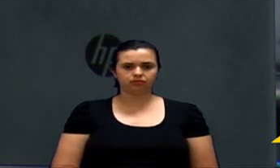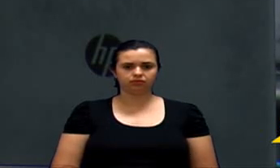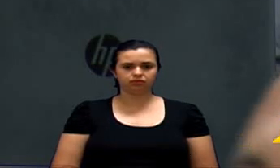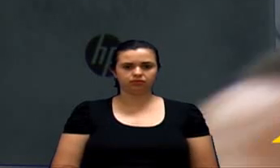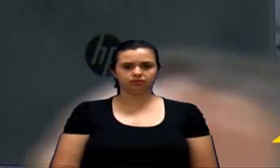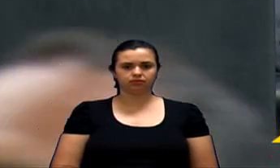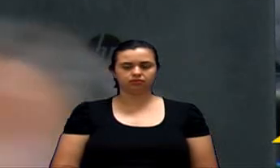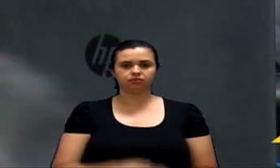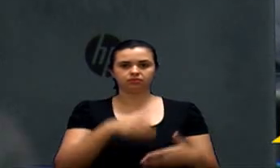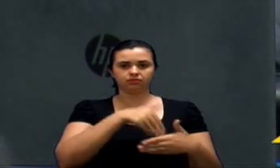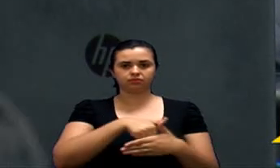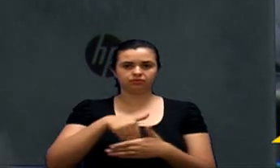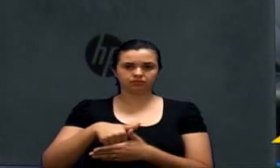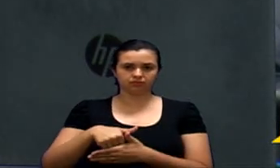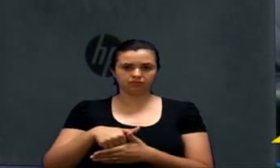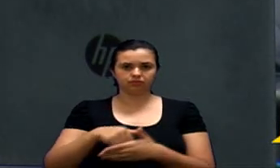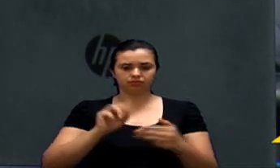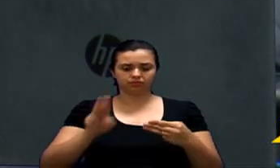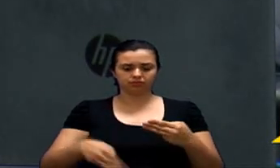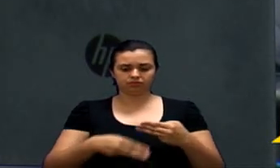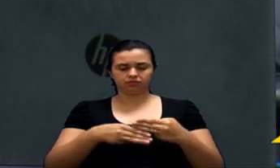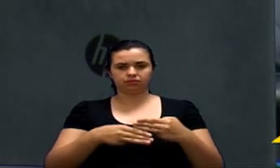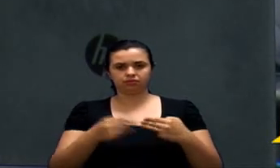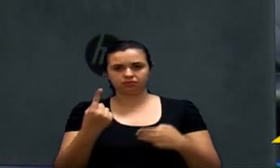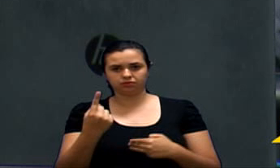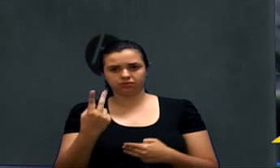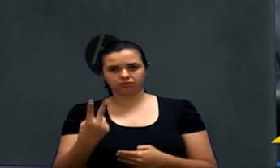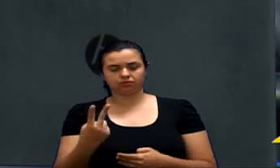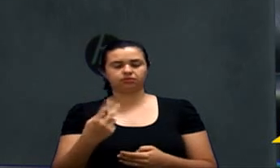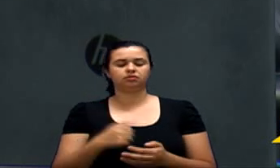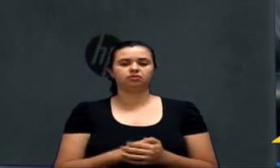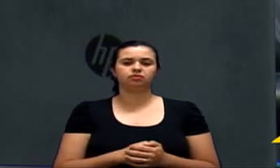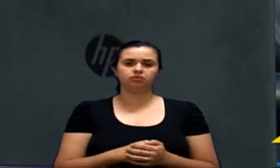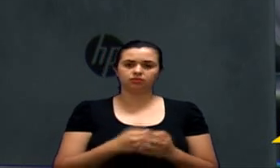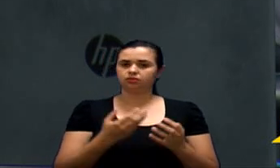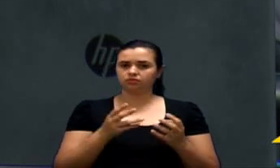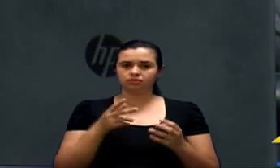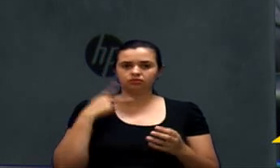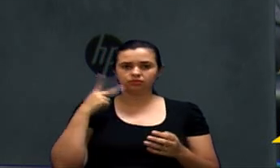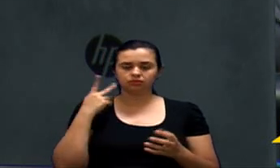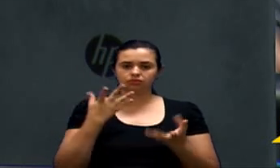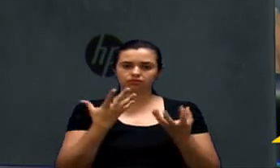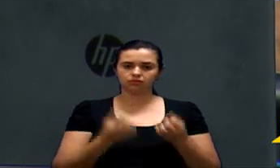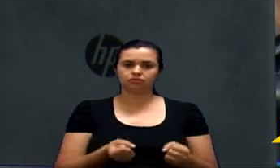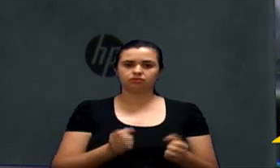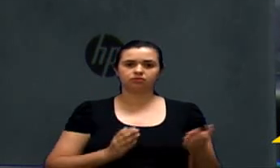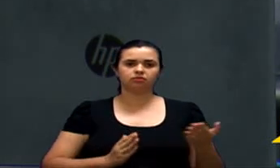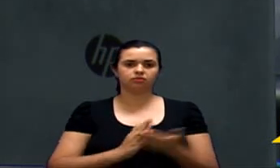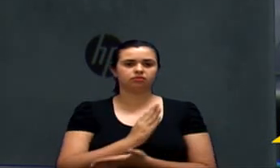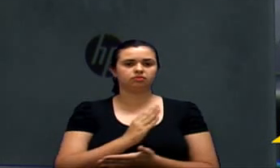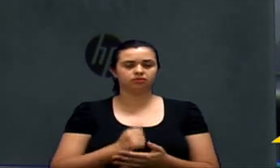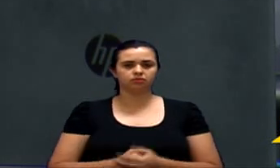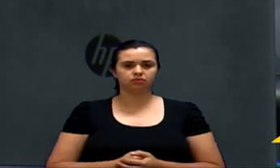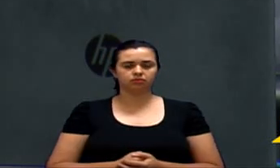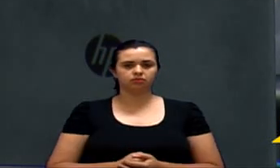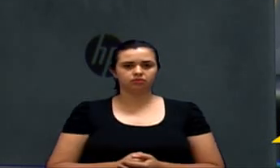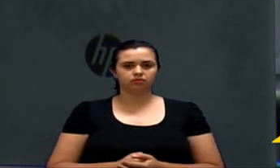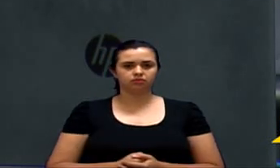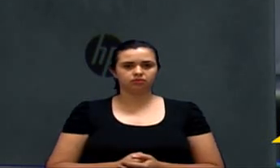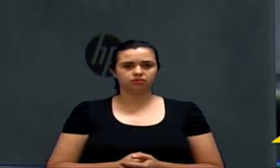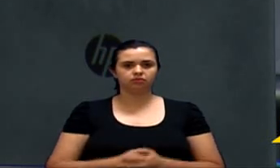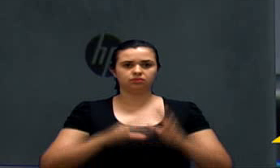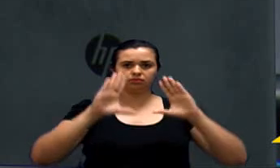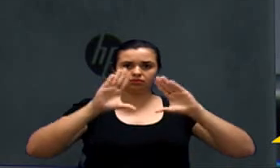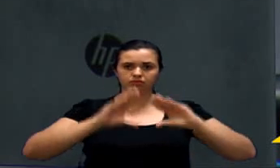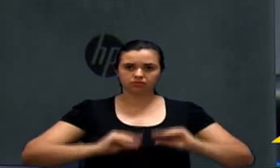Eu coloco em votação a emenda número 1 e a emenda número 2. Vereadores que concordam, permaneçam como estão. Aprovado. O projeto é emenda. Gostaria que